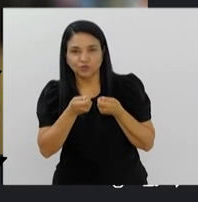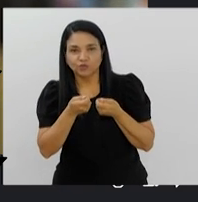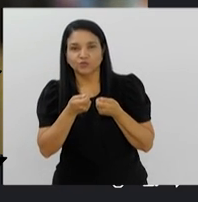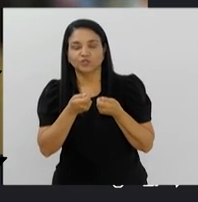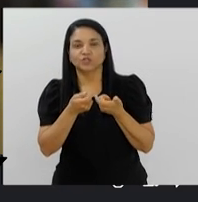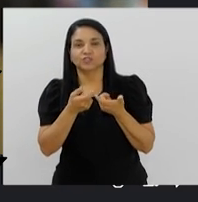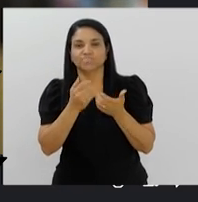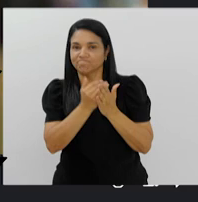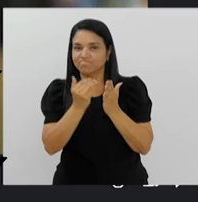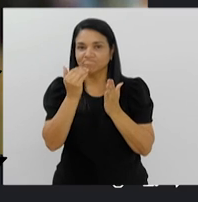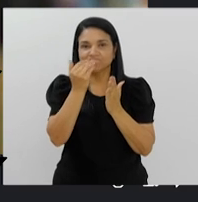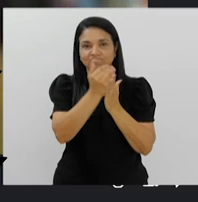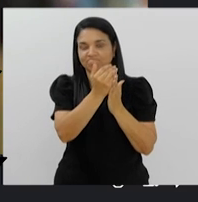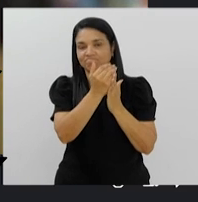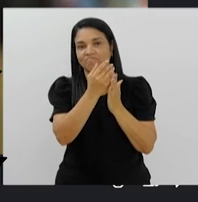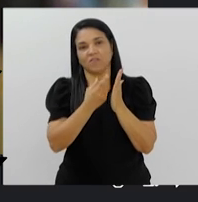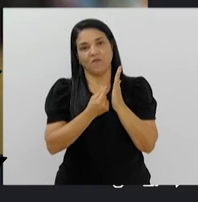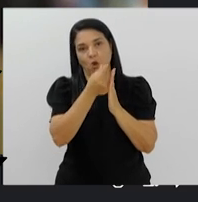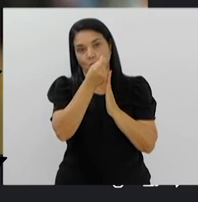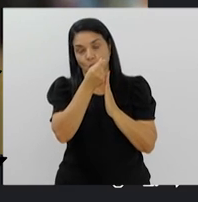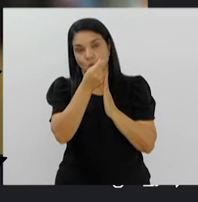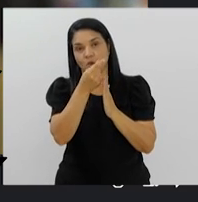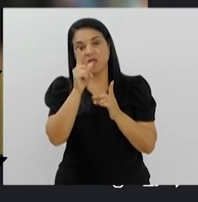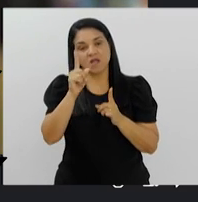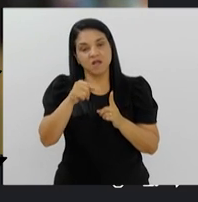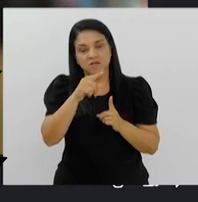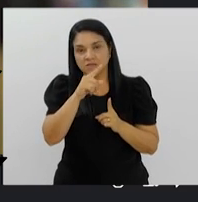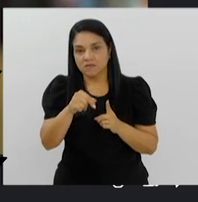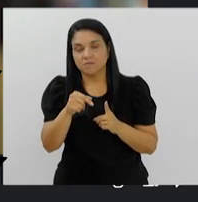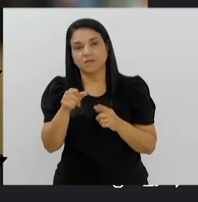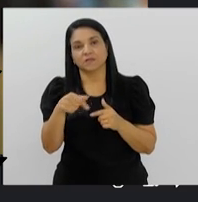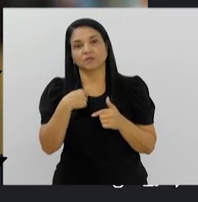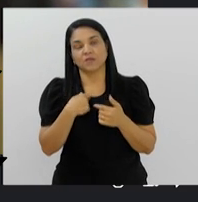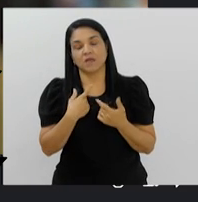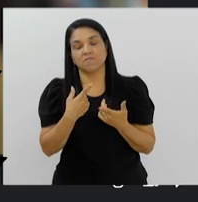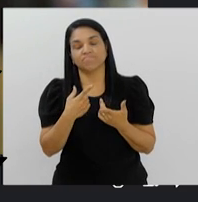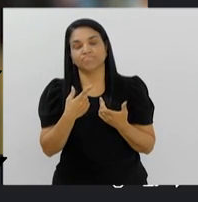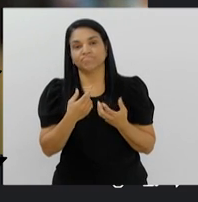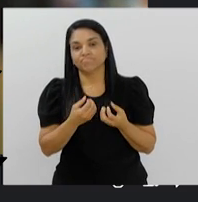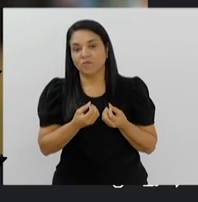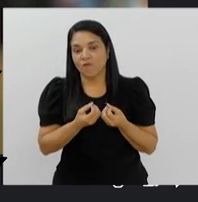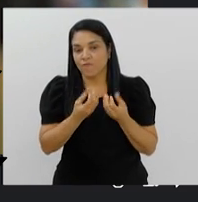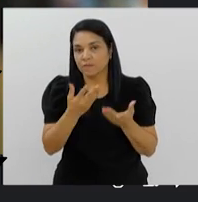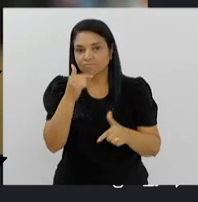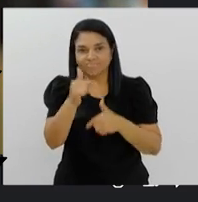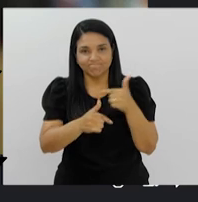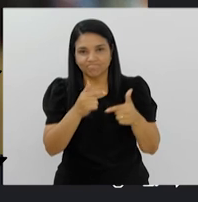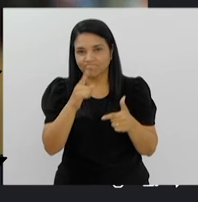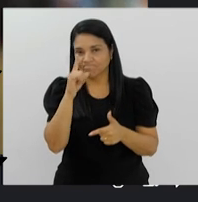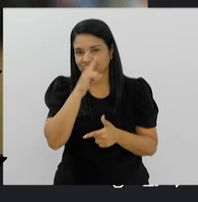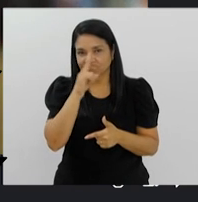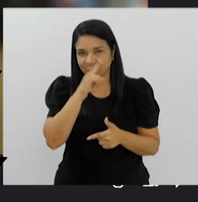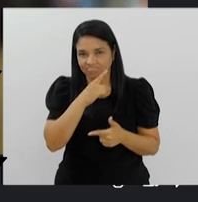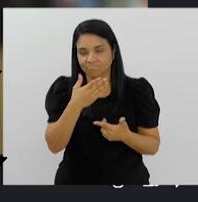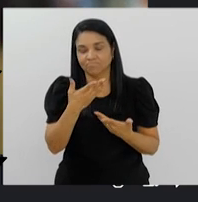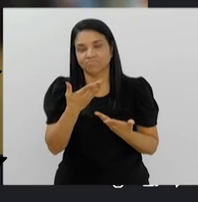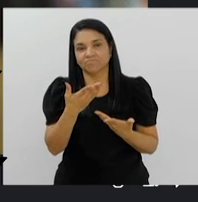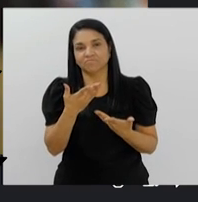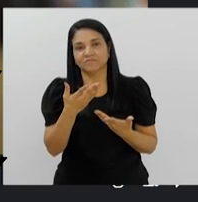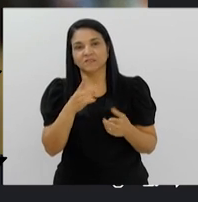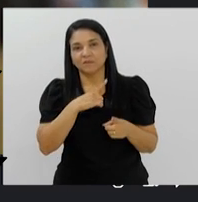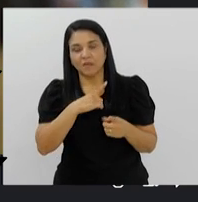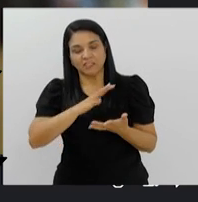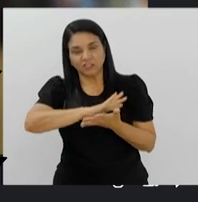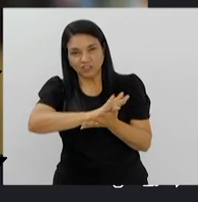cancelamentos unilaterais a piora da rede credenciada e outras muitas práticas veladas de seleção de risco de